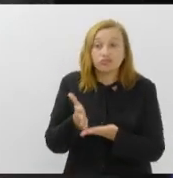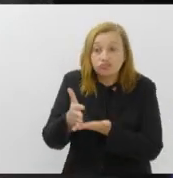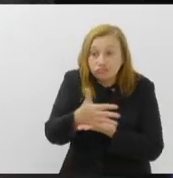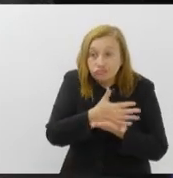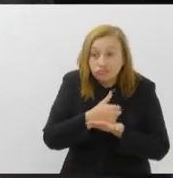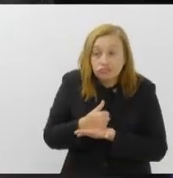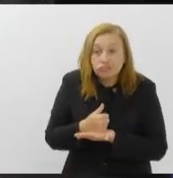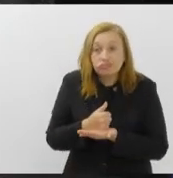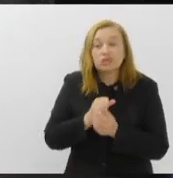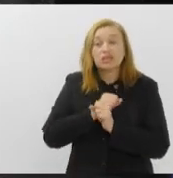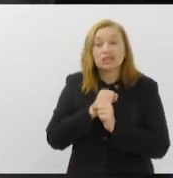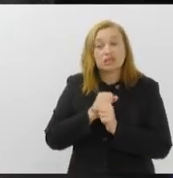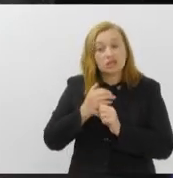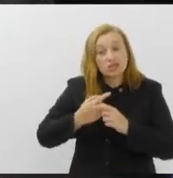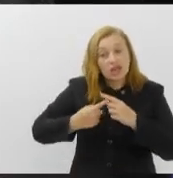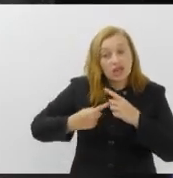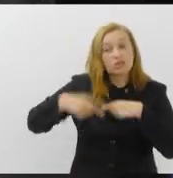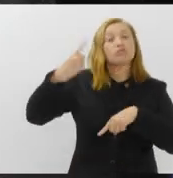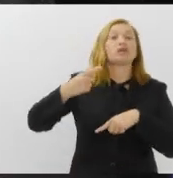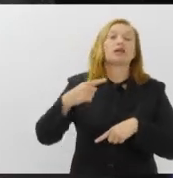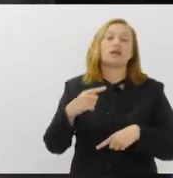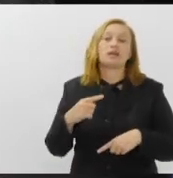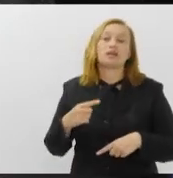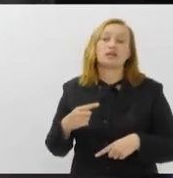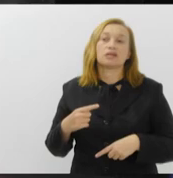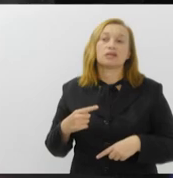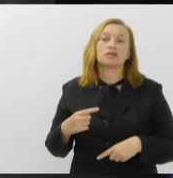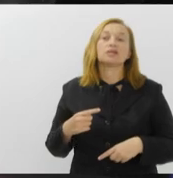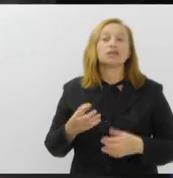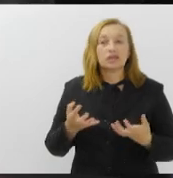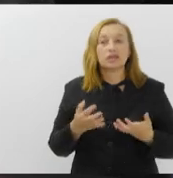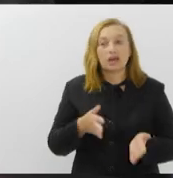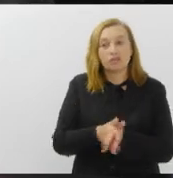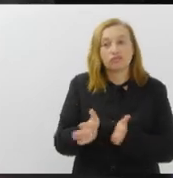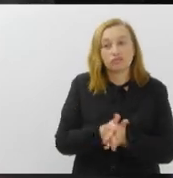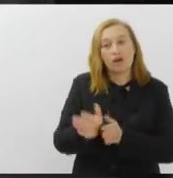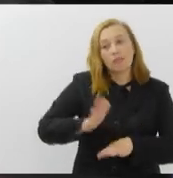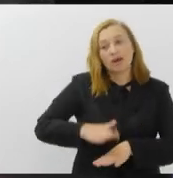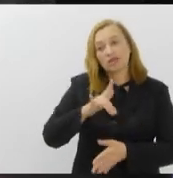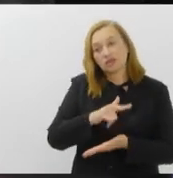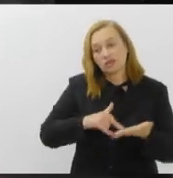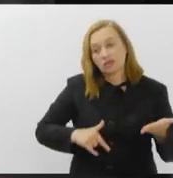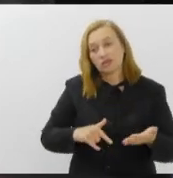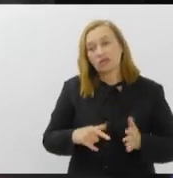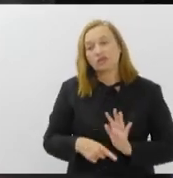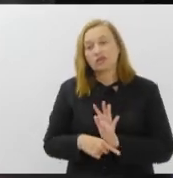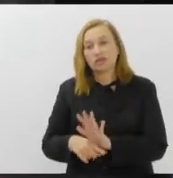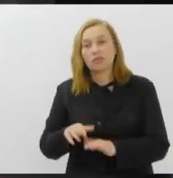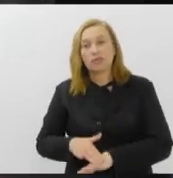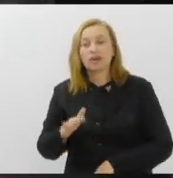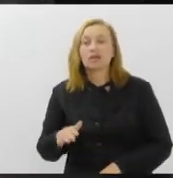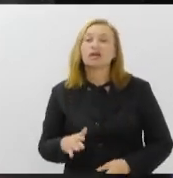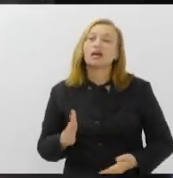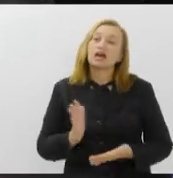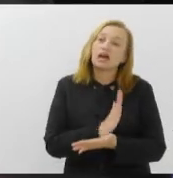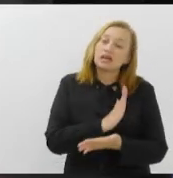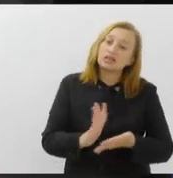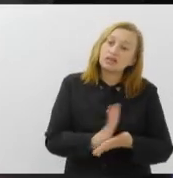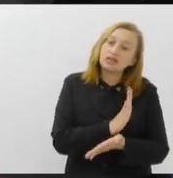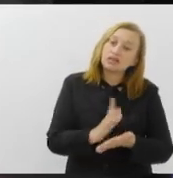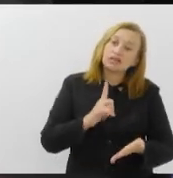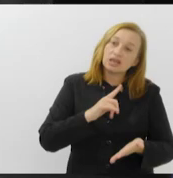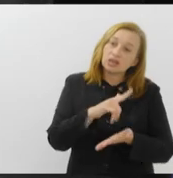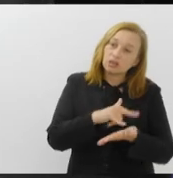quer superá-lo, né? Quer emitir muito mais documentos e deixar as pessoas... Porque, às vezes, tem um documento relativo à produção, mas não tem